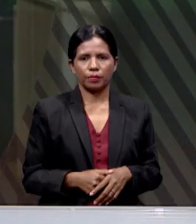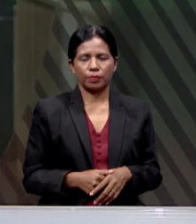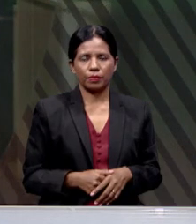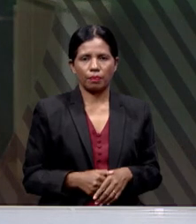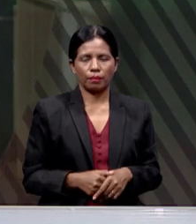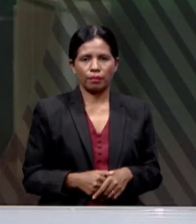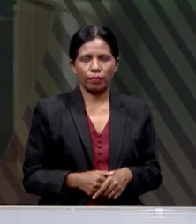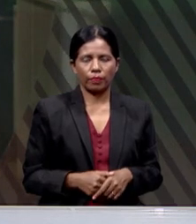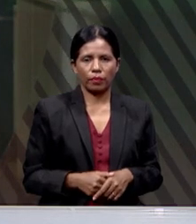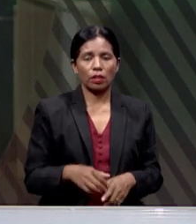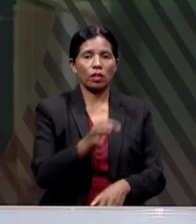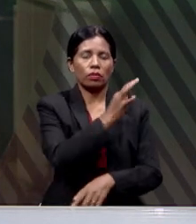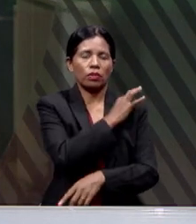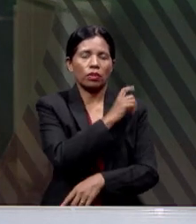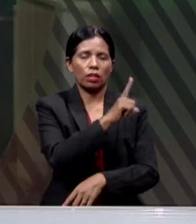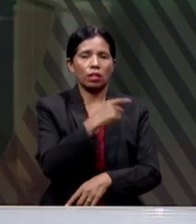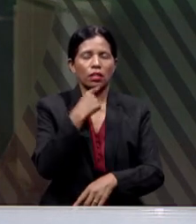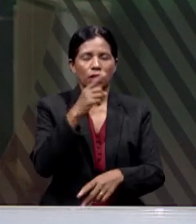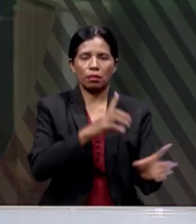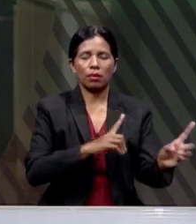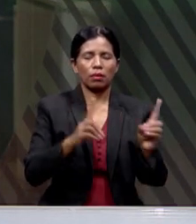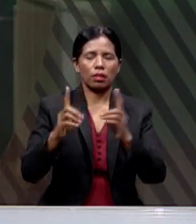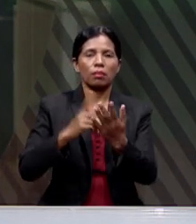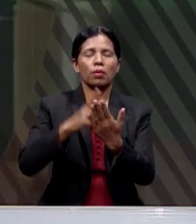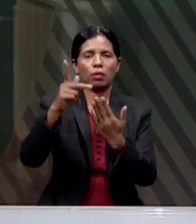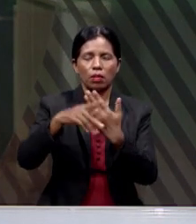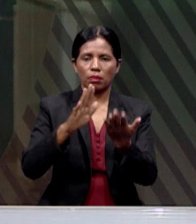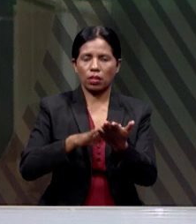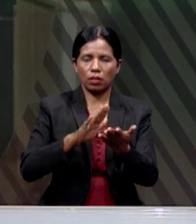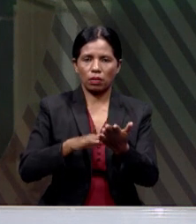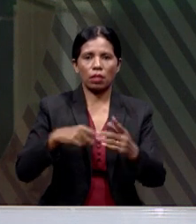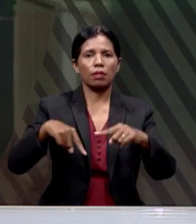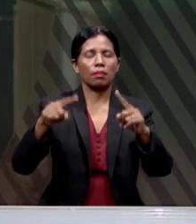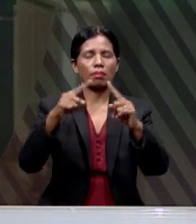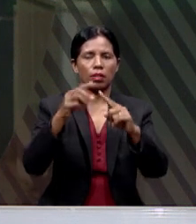FONTEL CONSIDERA IMPLEMENTAÇÃO PROGRAMA ESCOLA BAÚMA LA EFETEVO